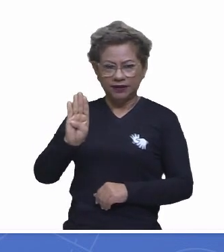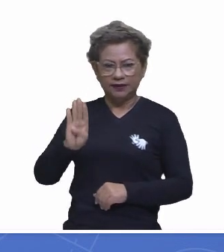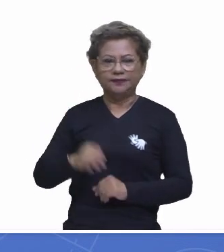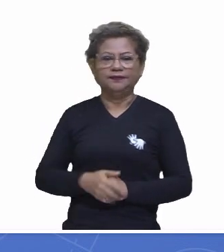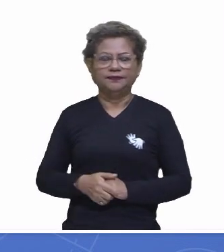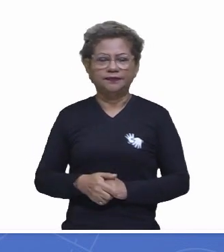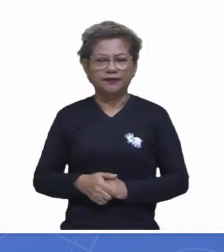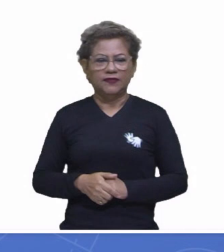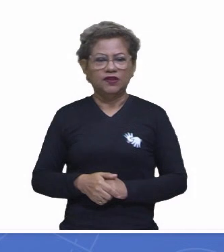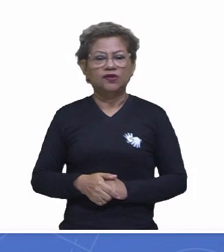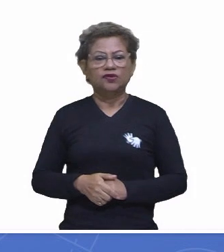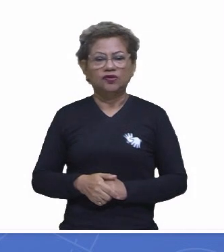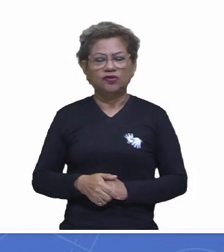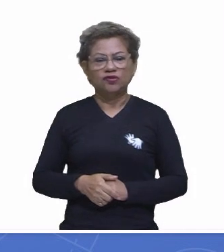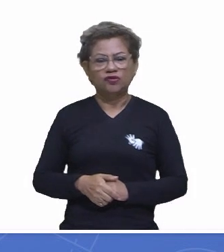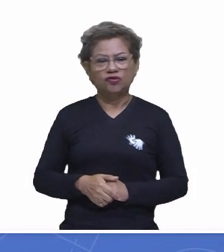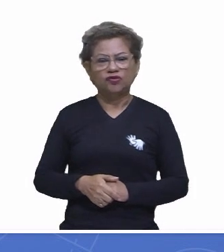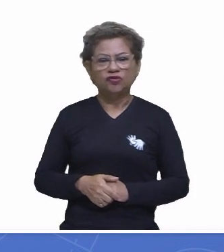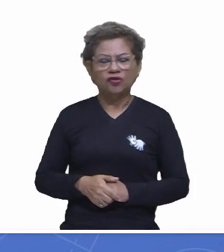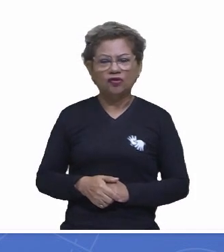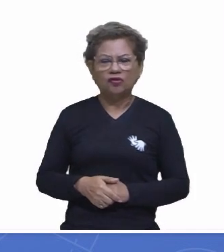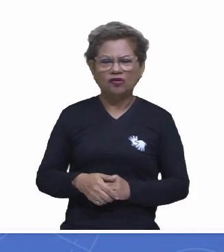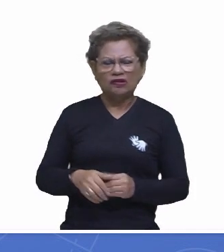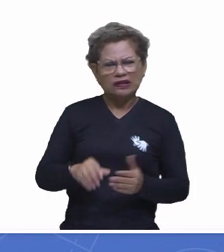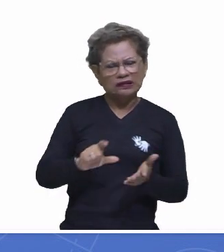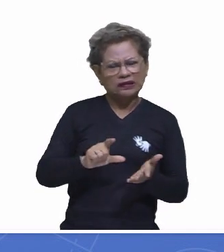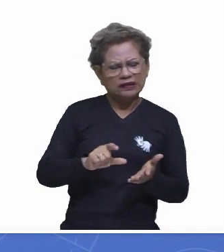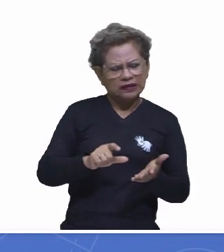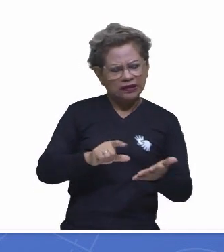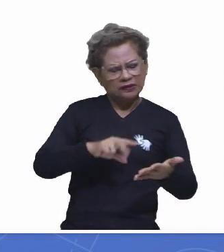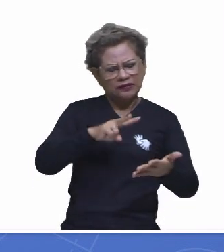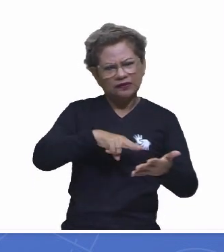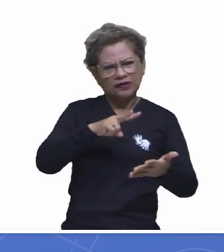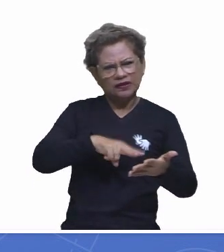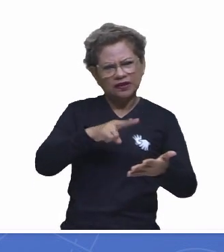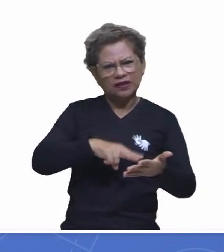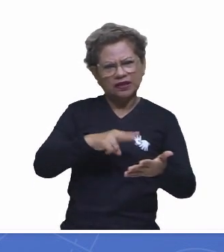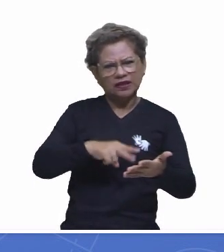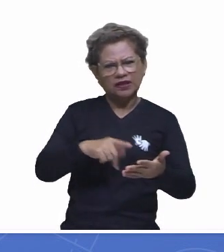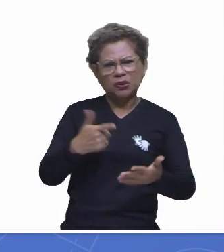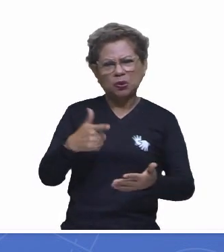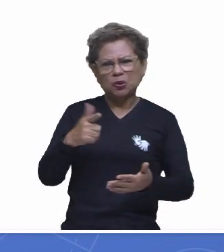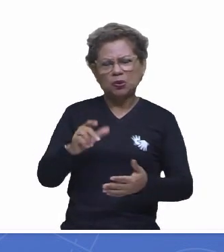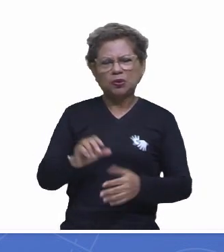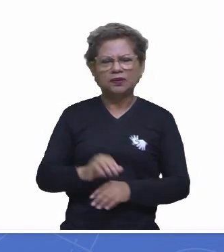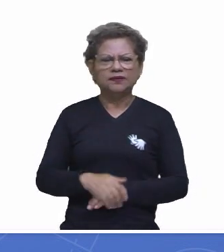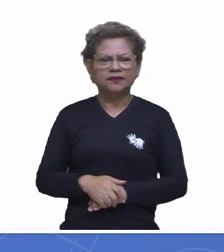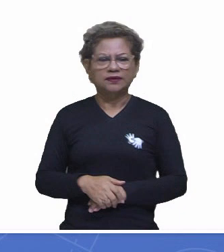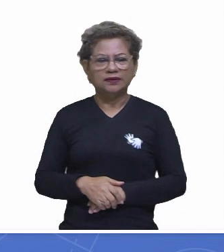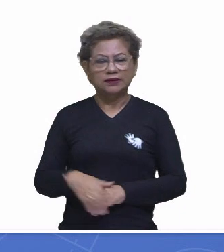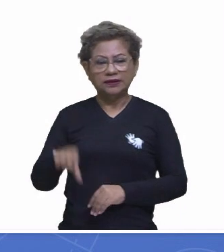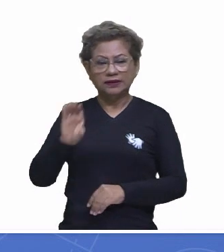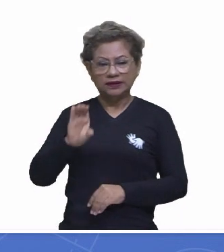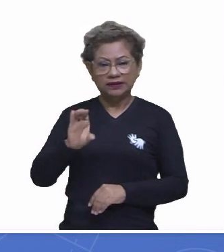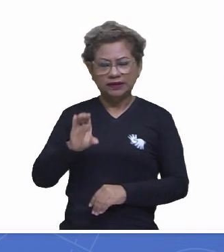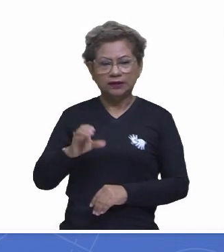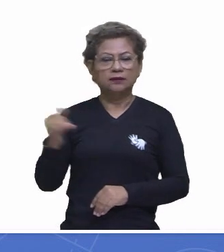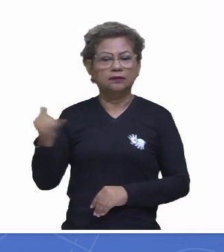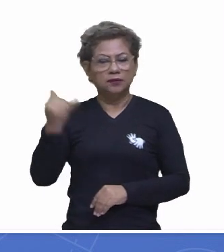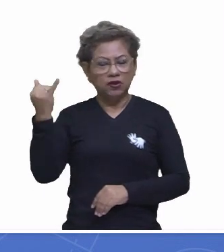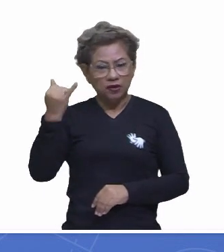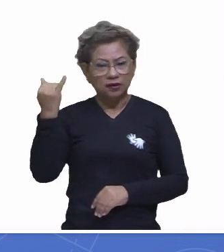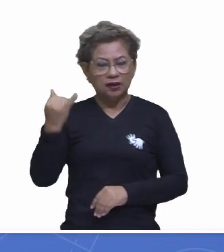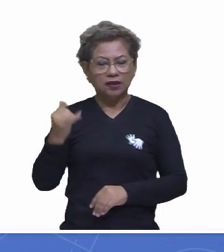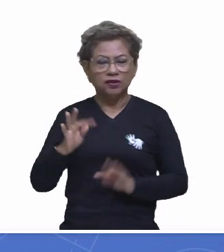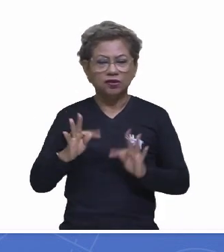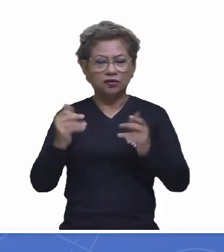à reportagem, C, atribuir maior valor aos metais, objetos da reportagem, D, esclarecer